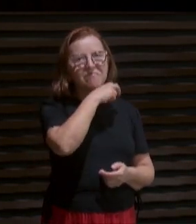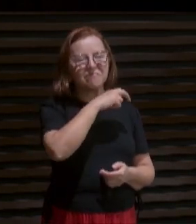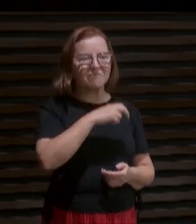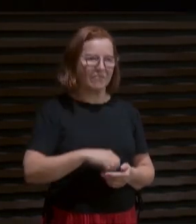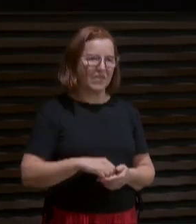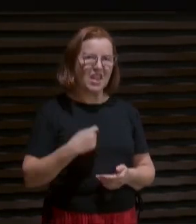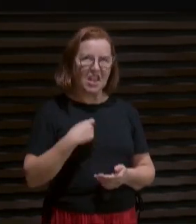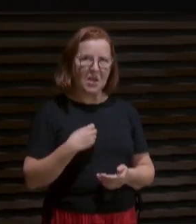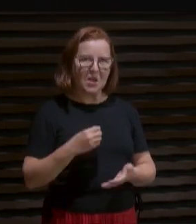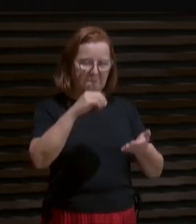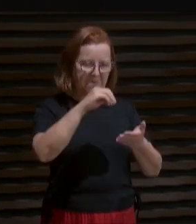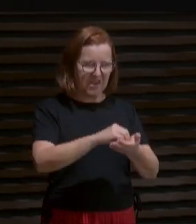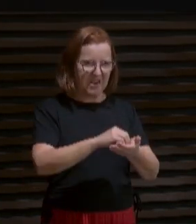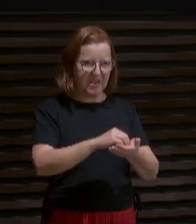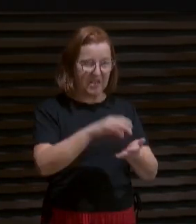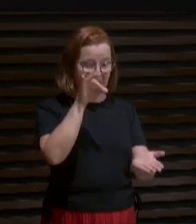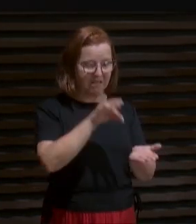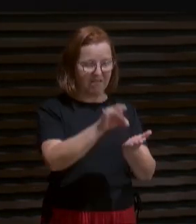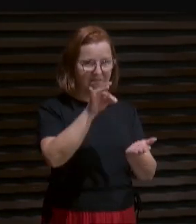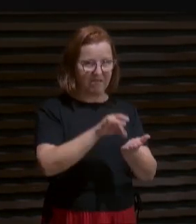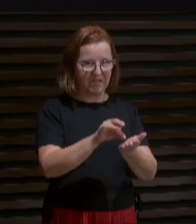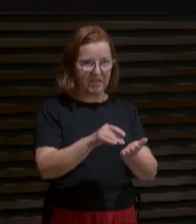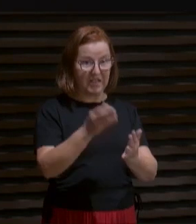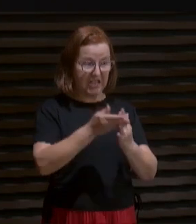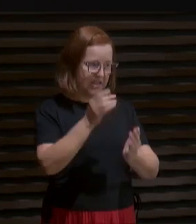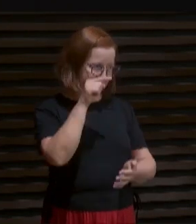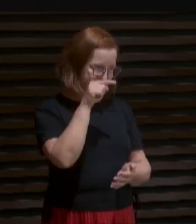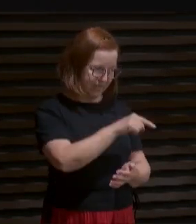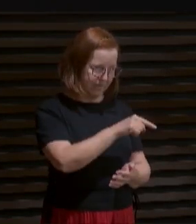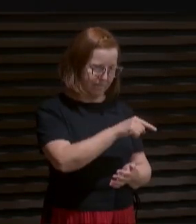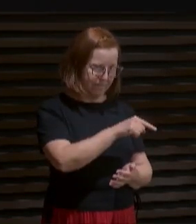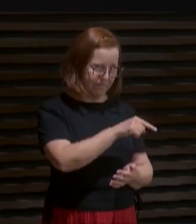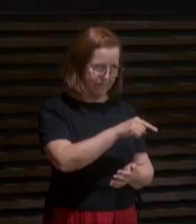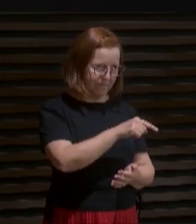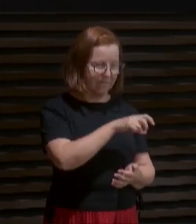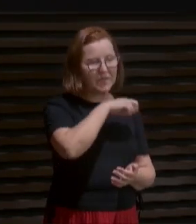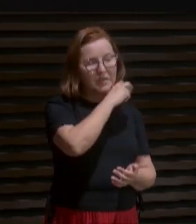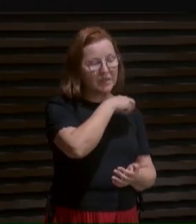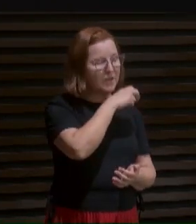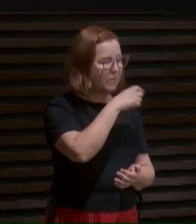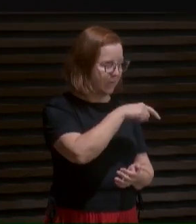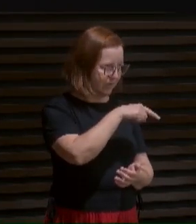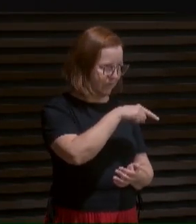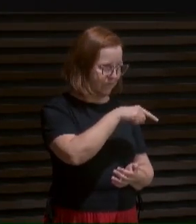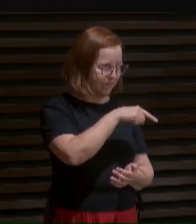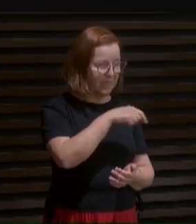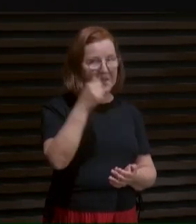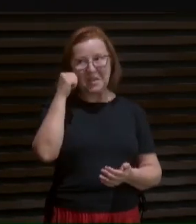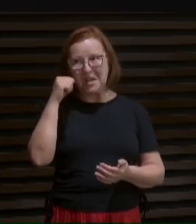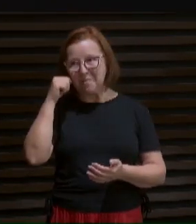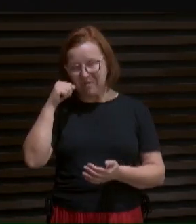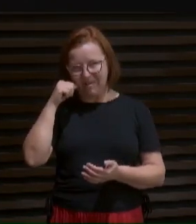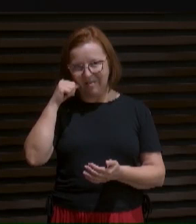eu porei inimizade entre ti, serpente, e a